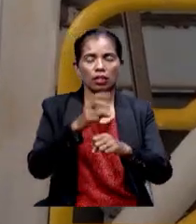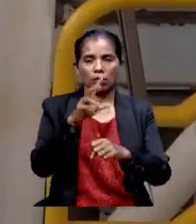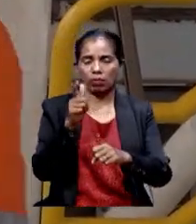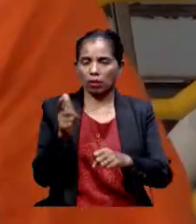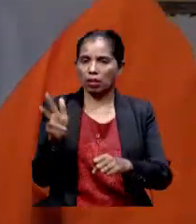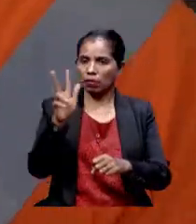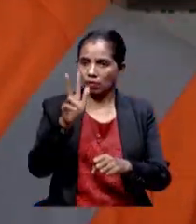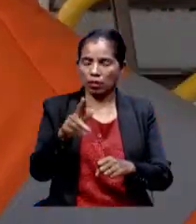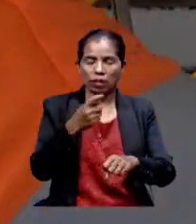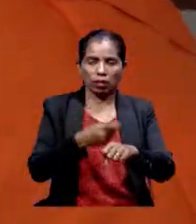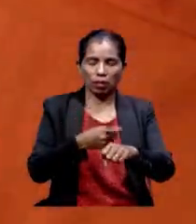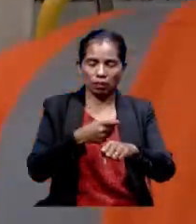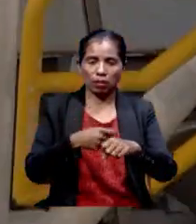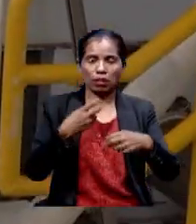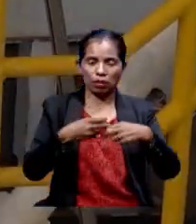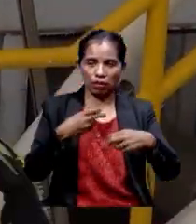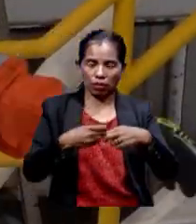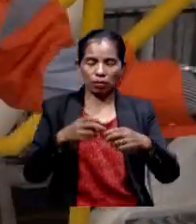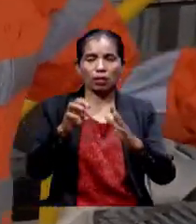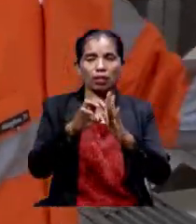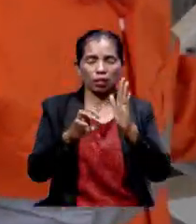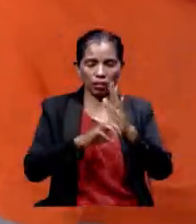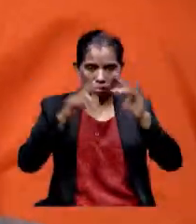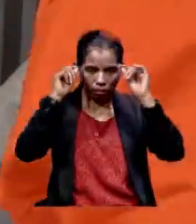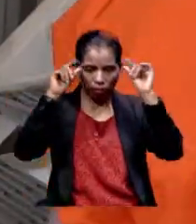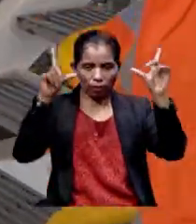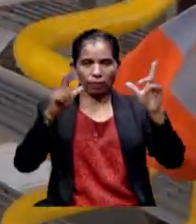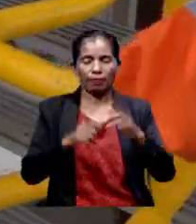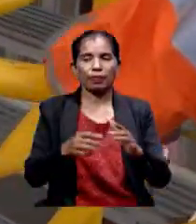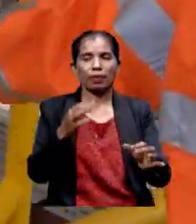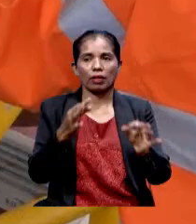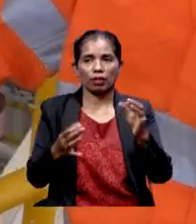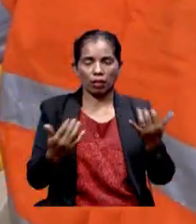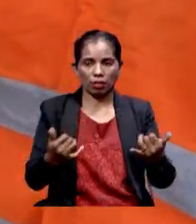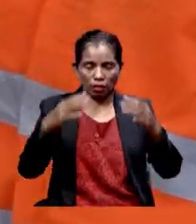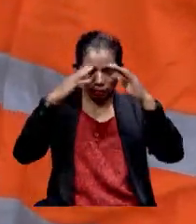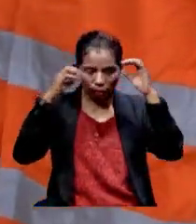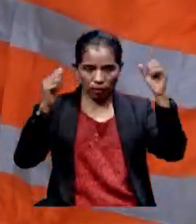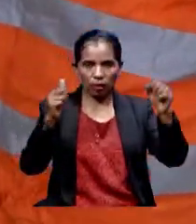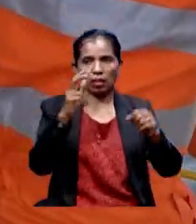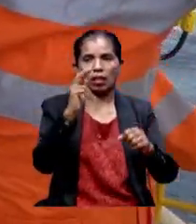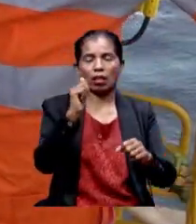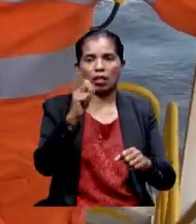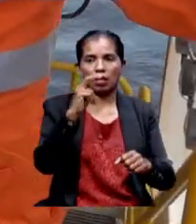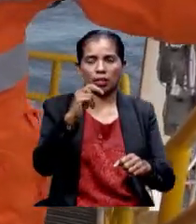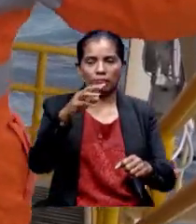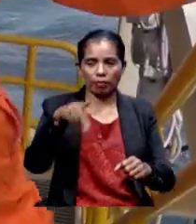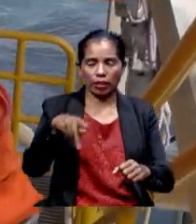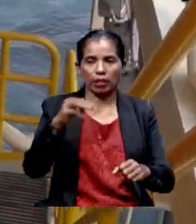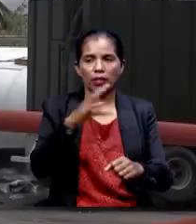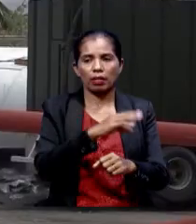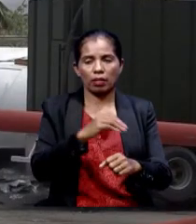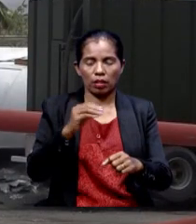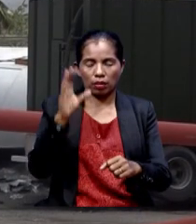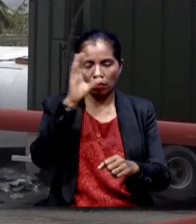nulo no dar tempo nebe crítico liuba estado Timor-Leste. Mas que não é, o presidente da ANPM ne declara, a ANPM mostra identifica